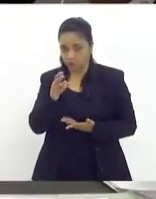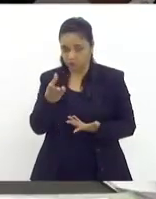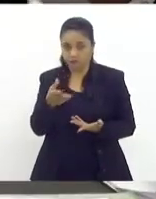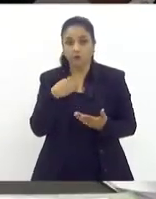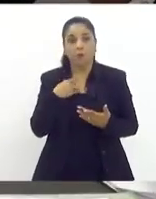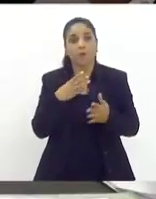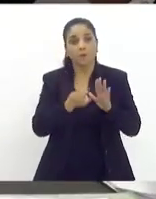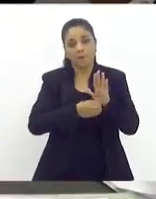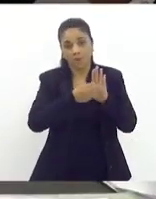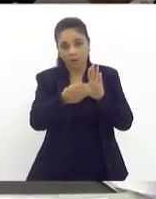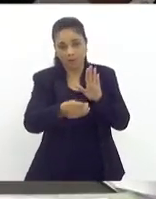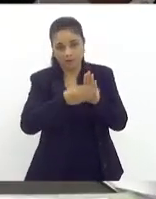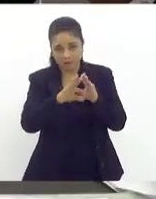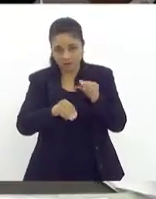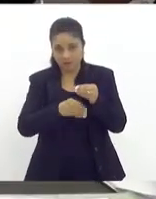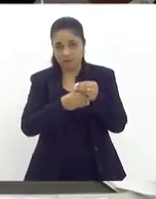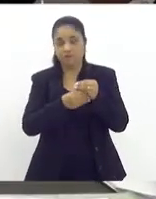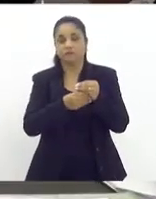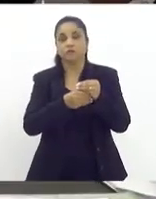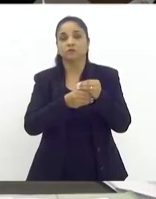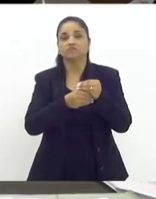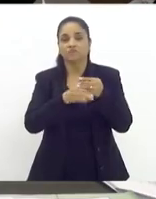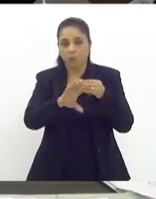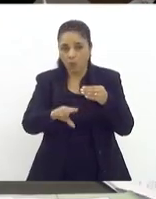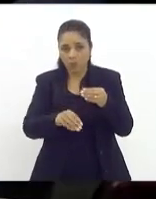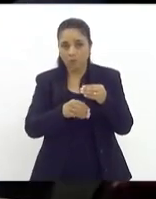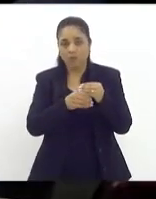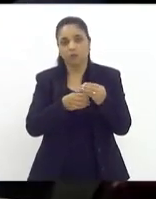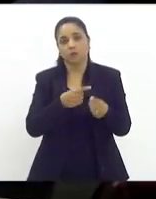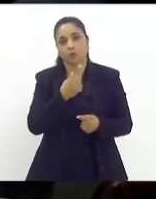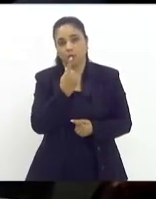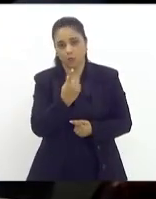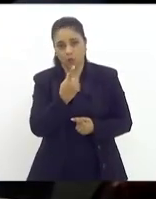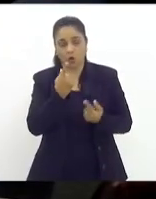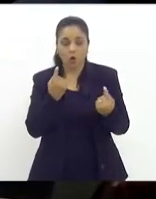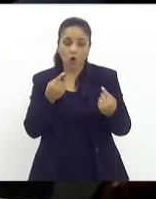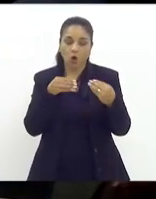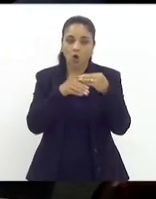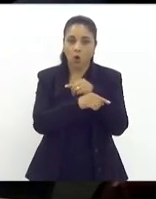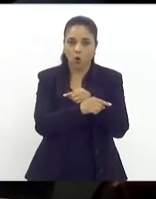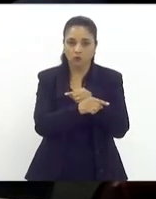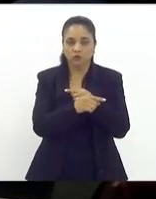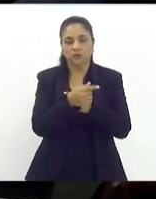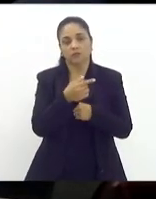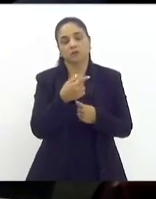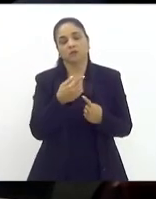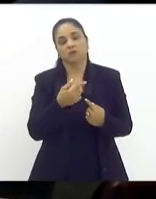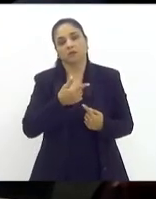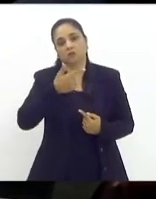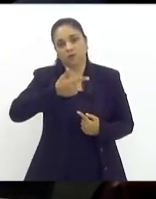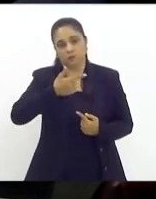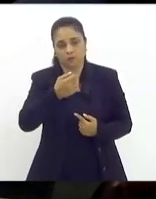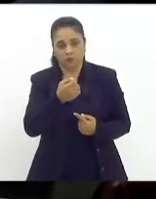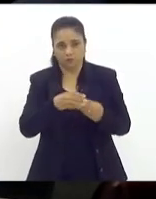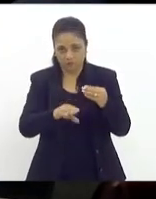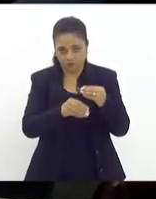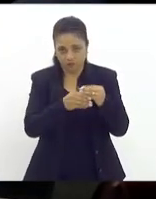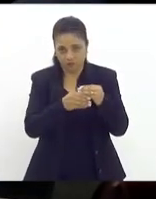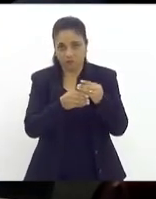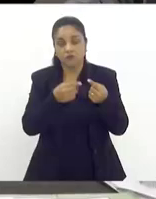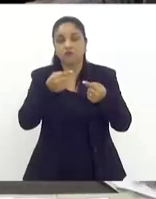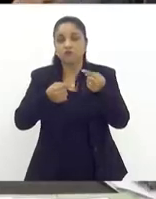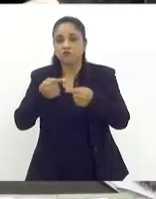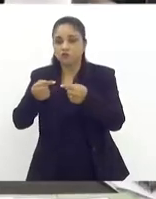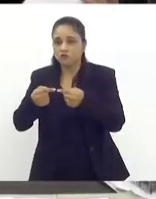presidente, parecer favorável com subemenda à emenda número 1, contrário à emenda número 2. Em discussão.